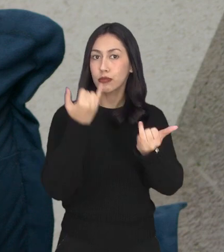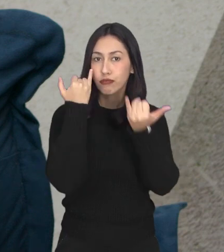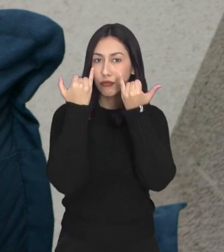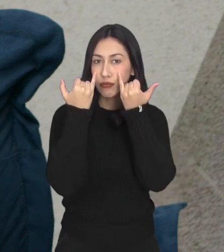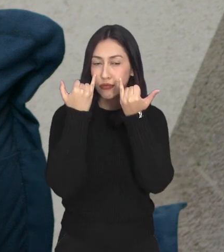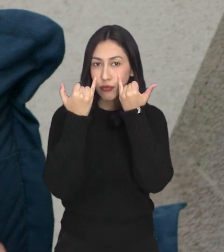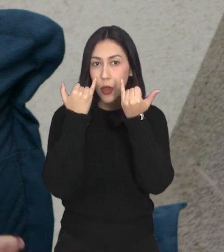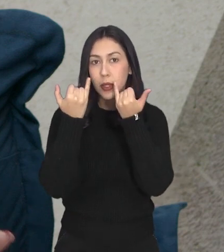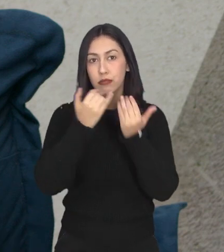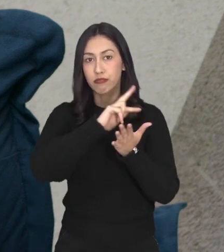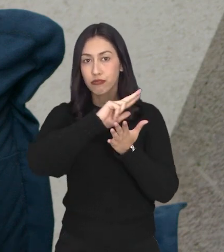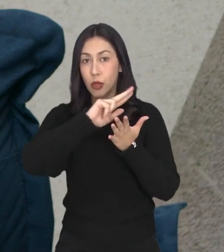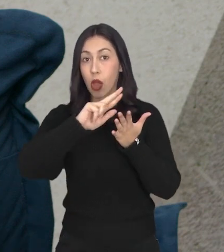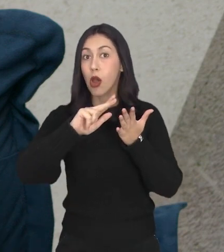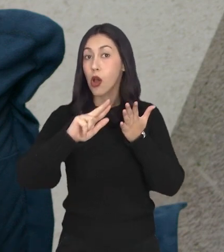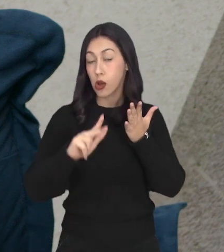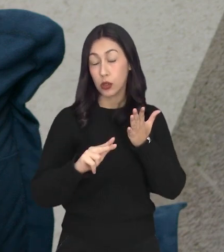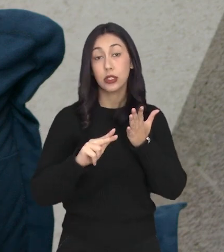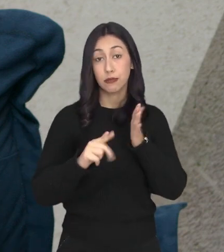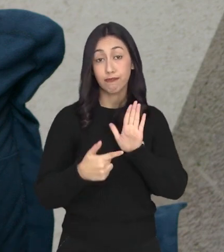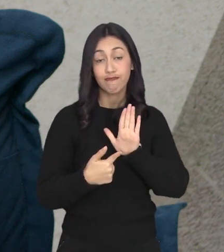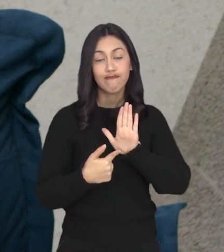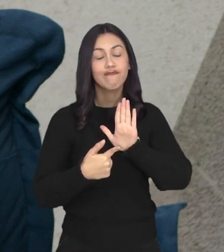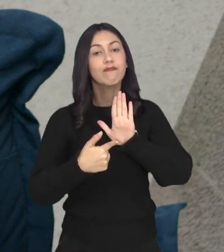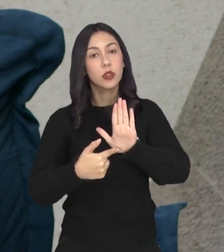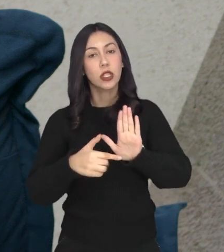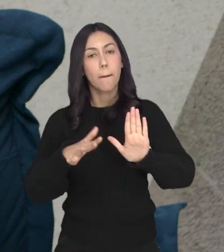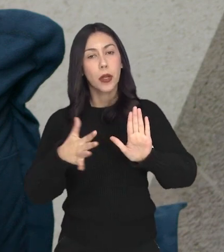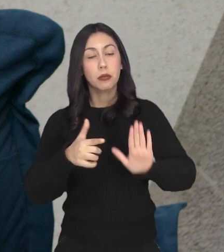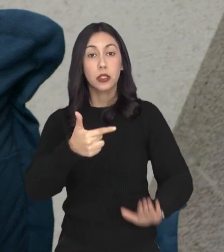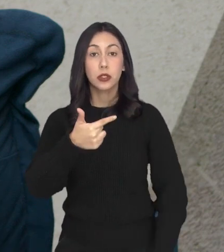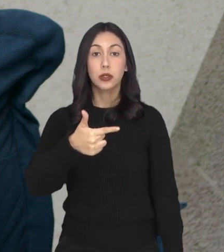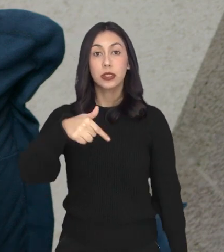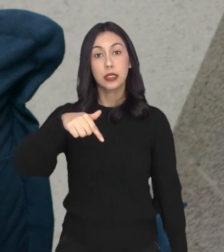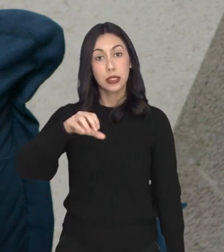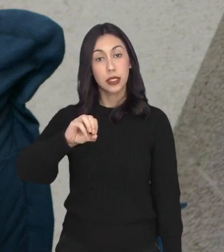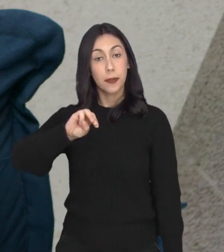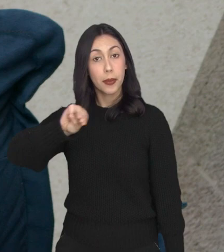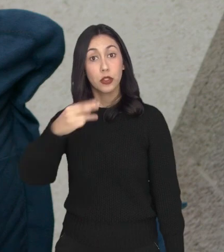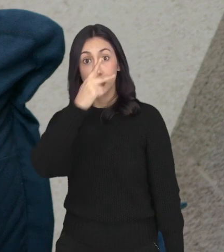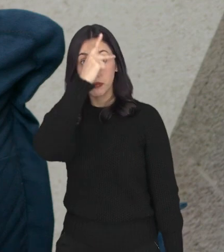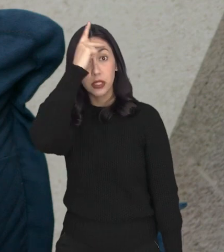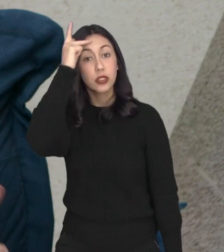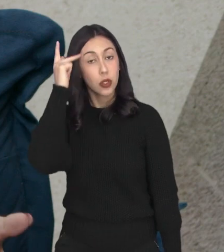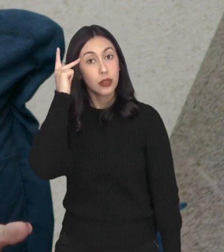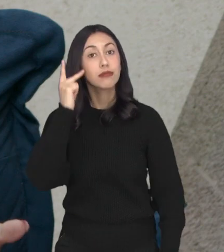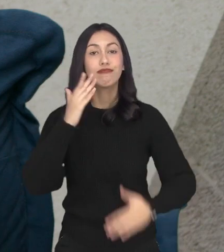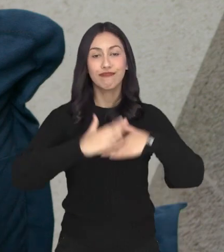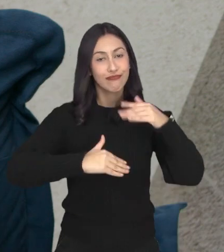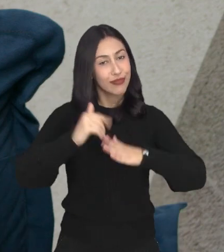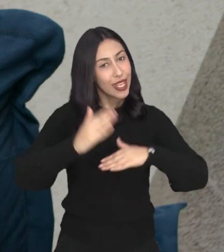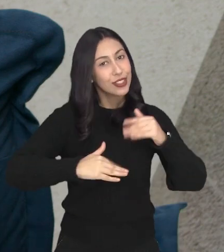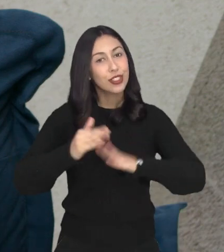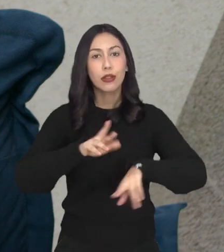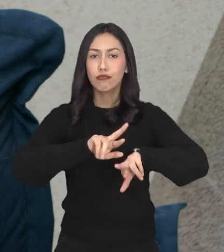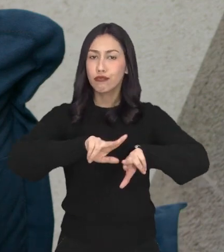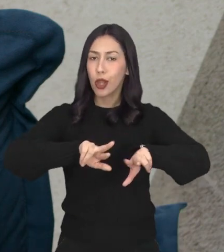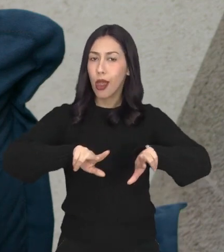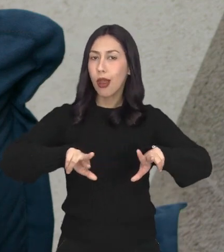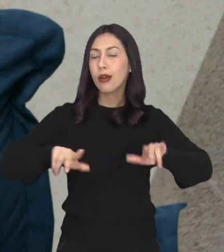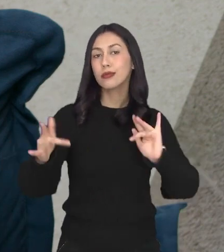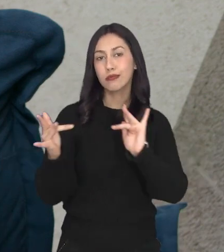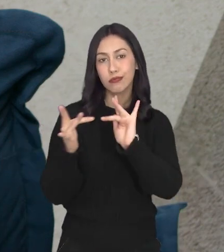dessa atividade ou profissão, a FIFA, cerca de 270 milhões de pessoas atuam em